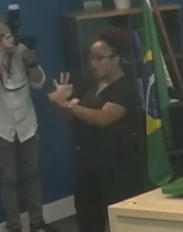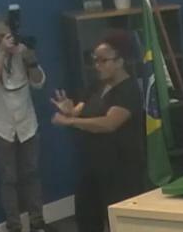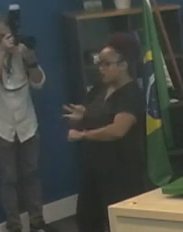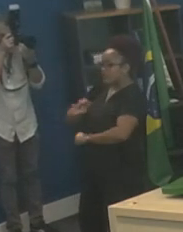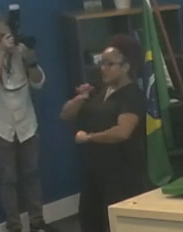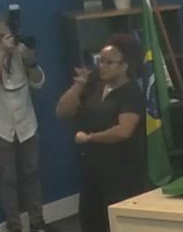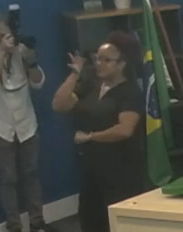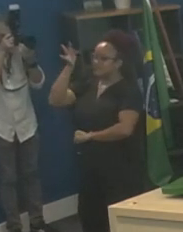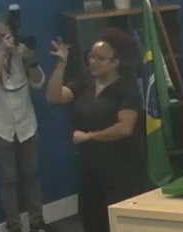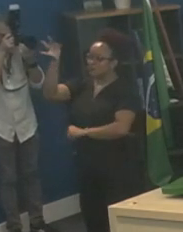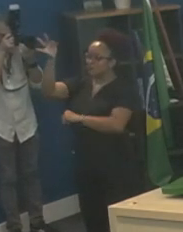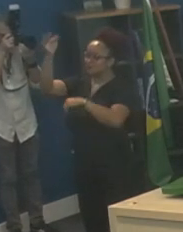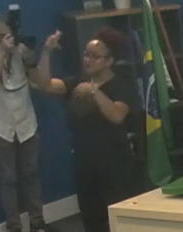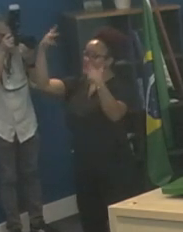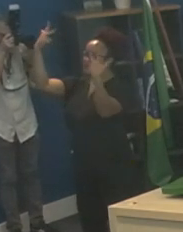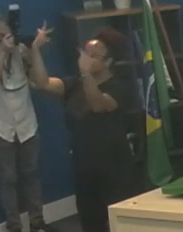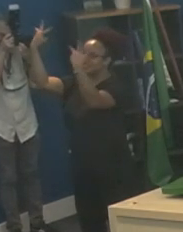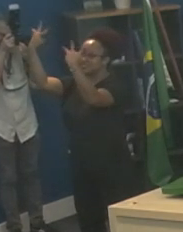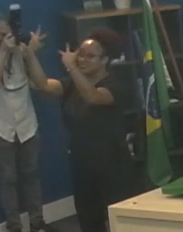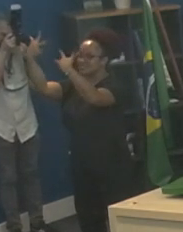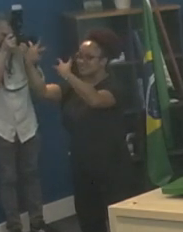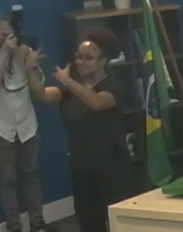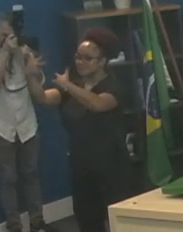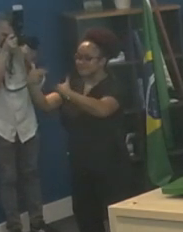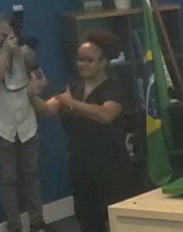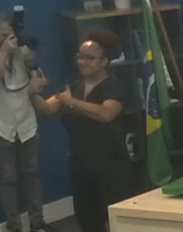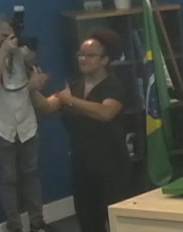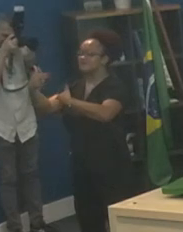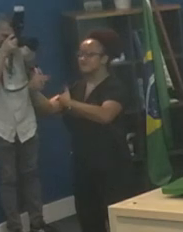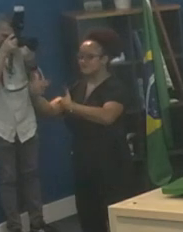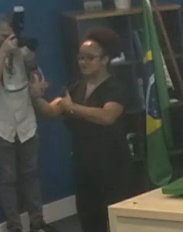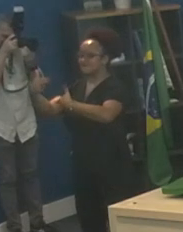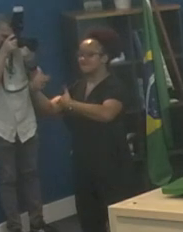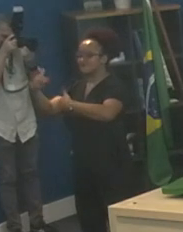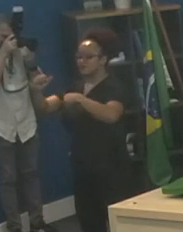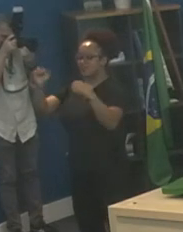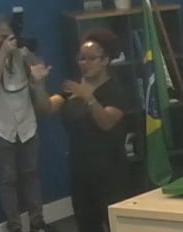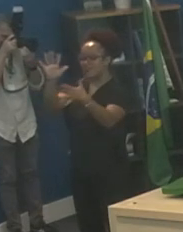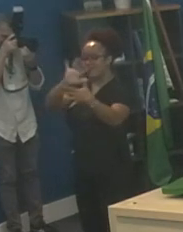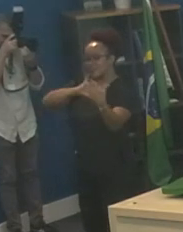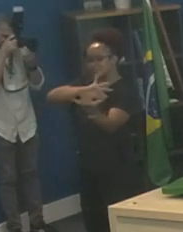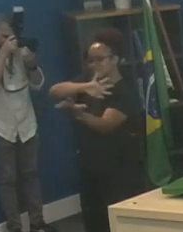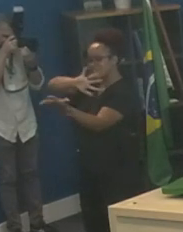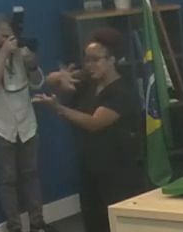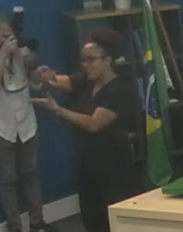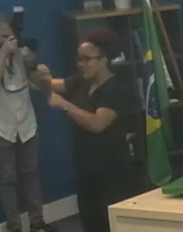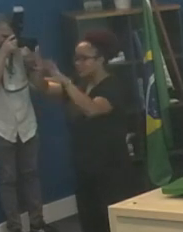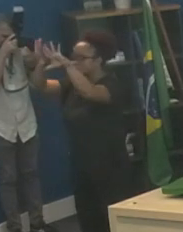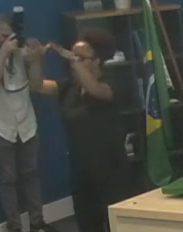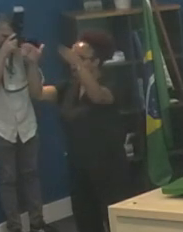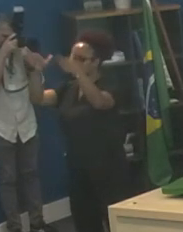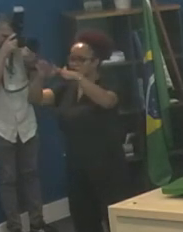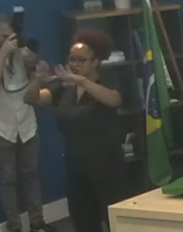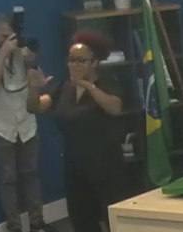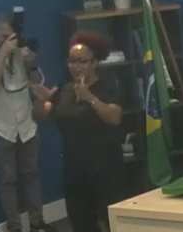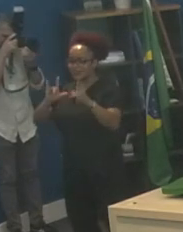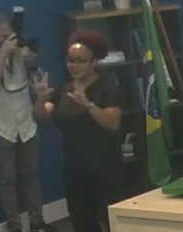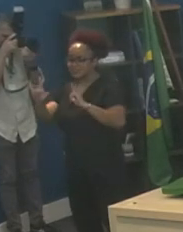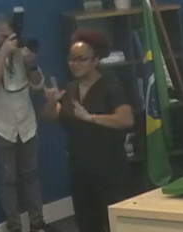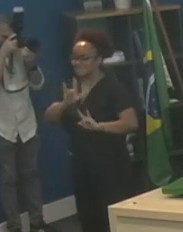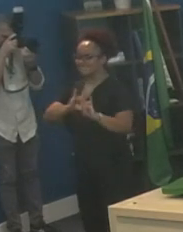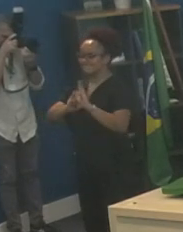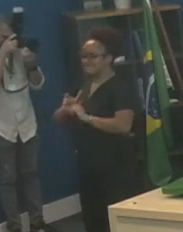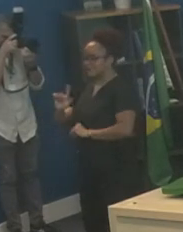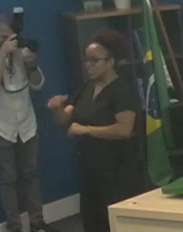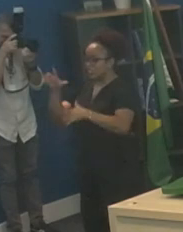colosso, e o teu futuro espelha essa grandeza. Terra